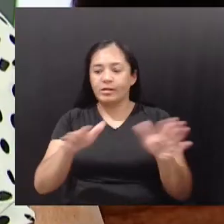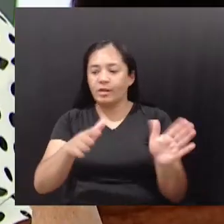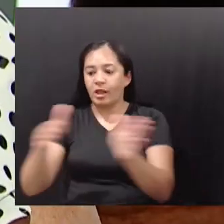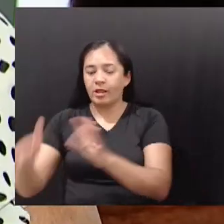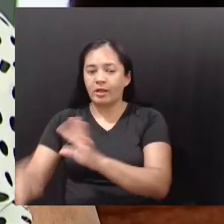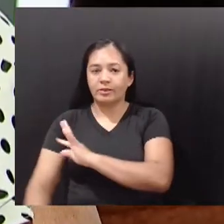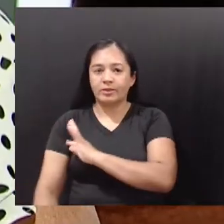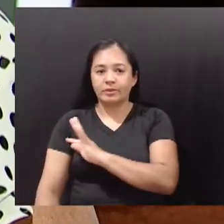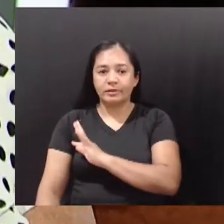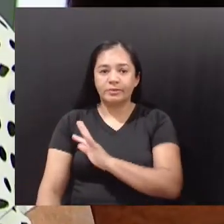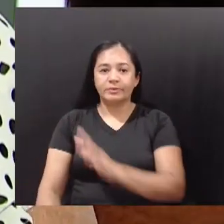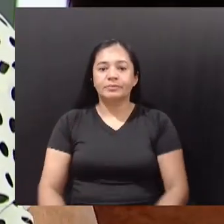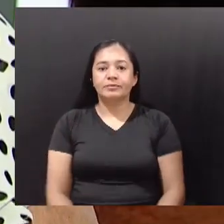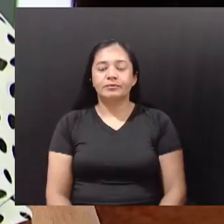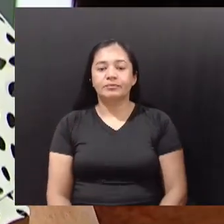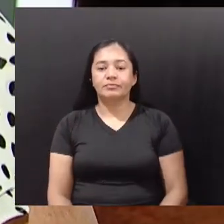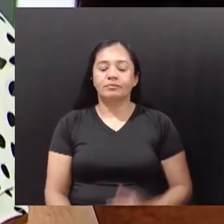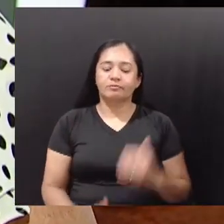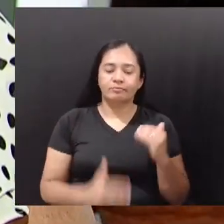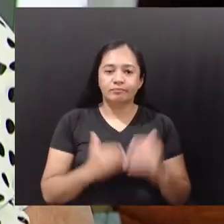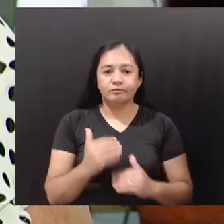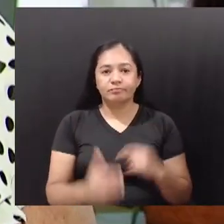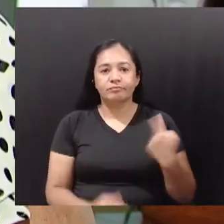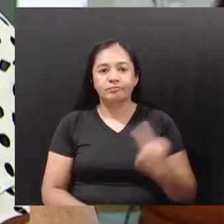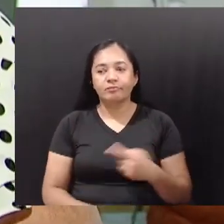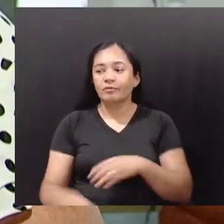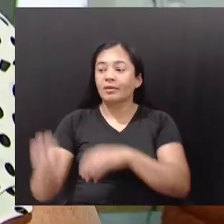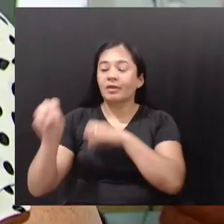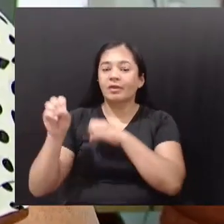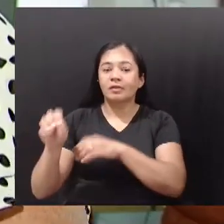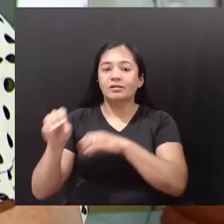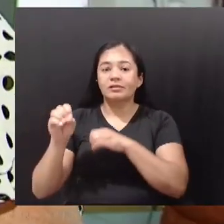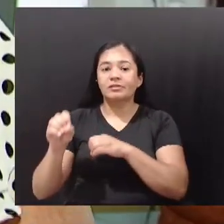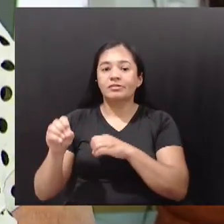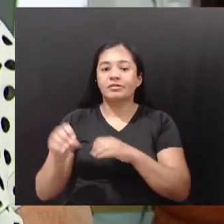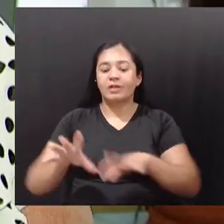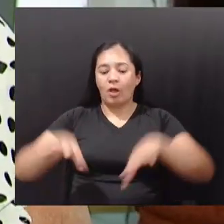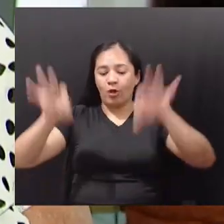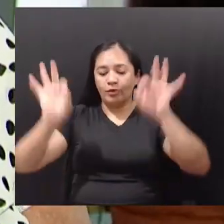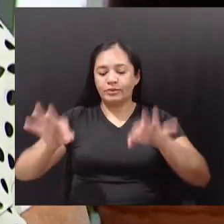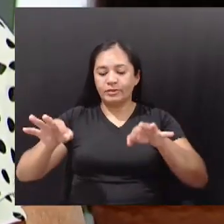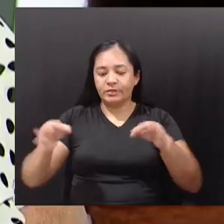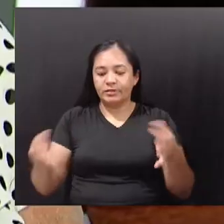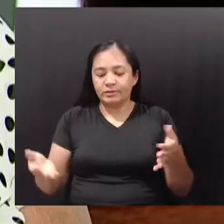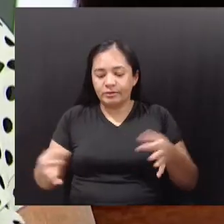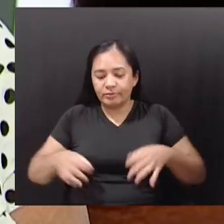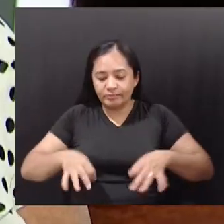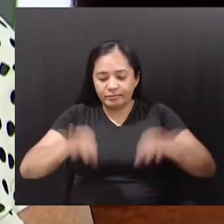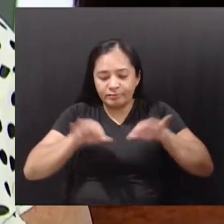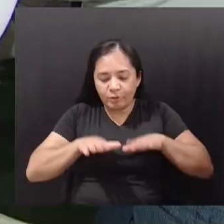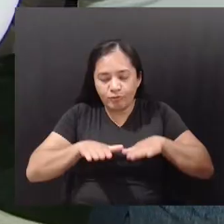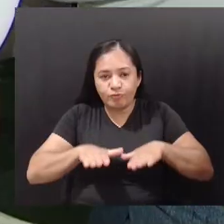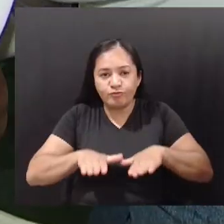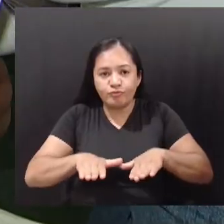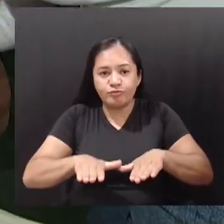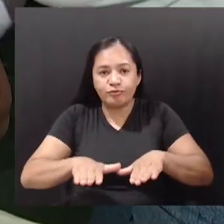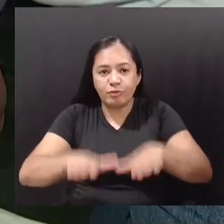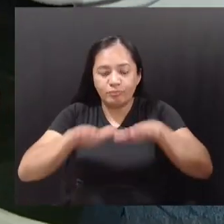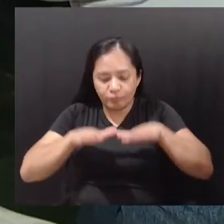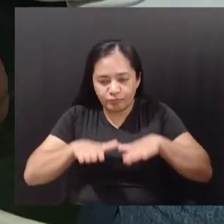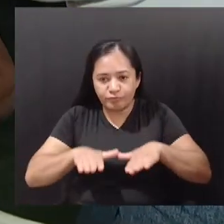máquina. Depois a gente ensina a colocar o tecido na máquina e costurar a peça que eles querem fazer.